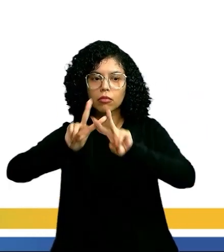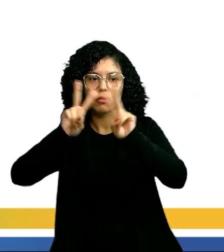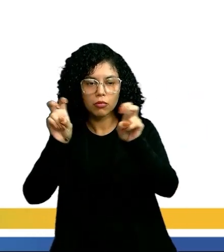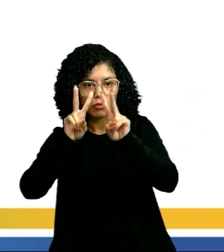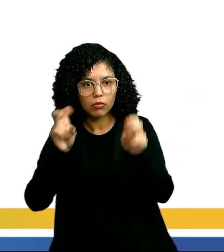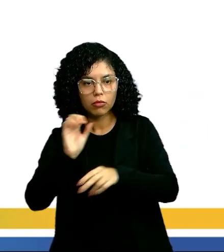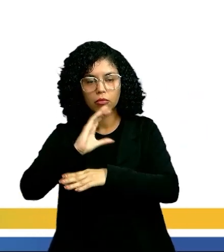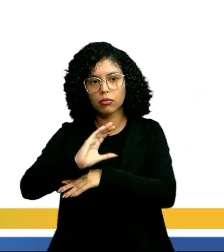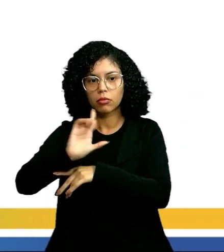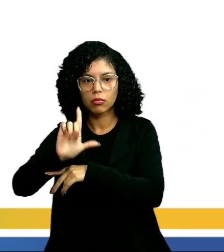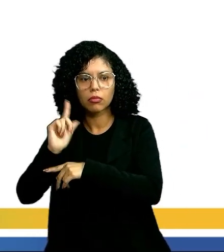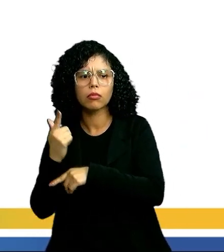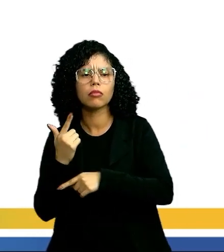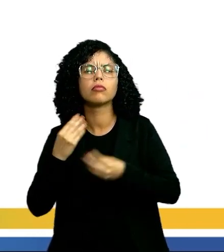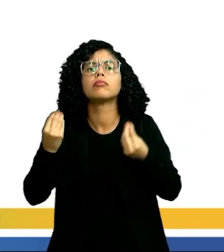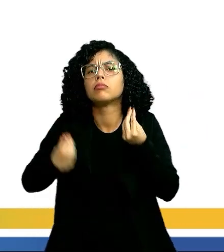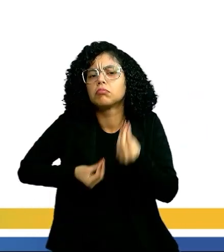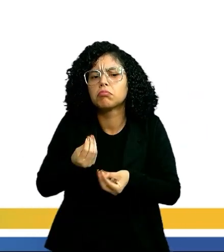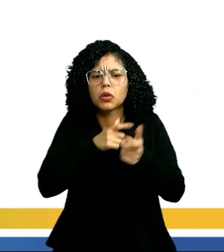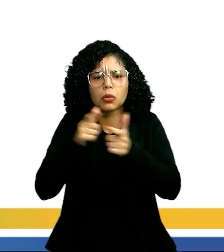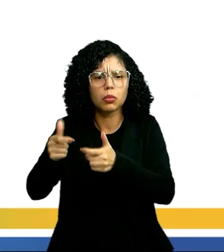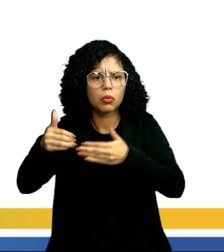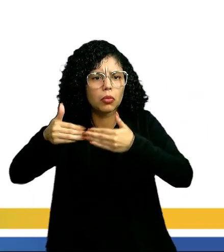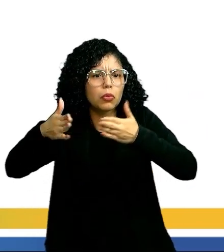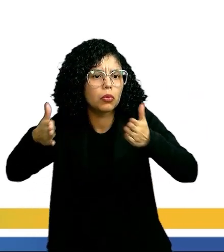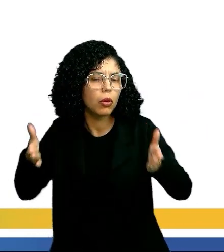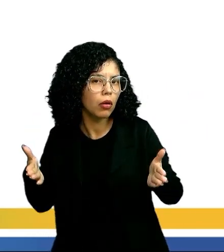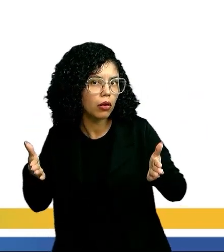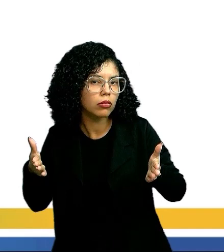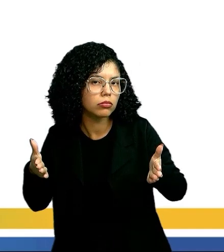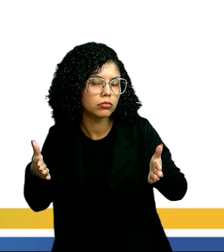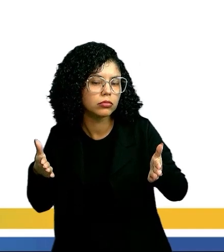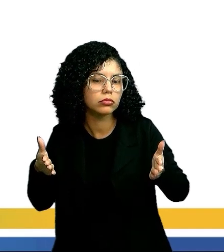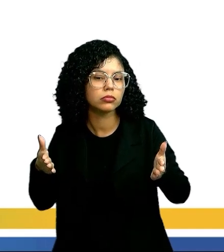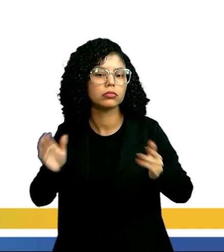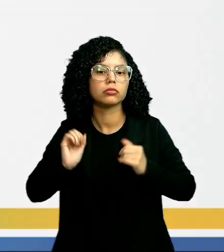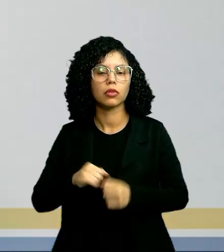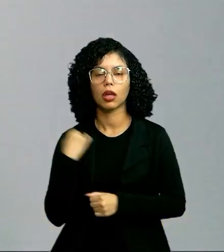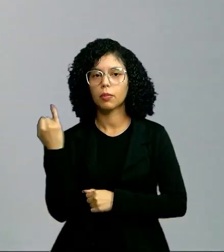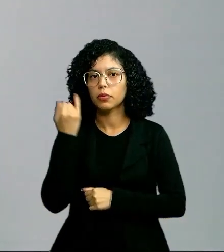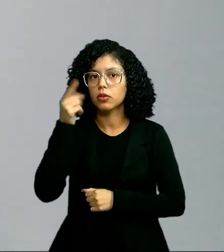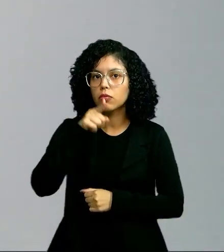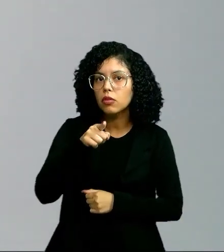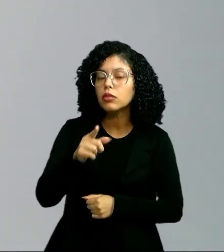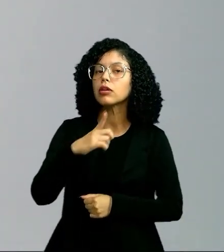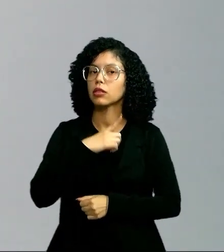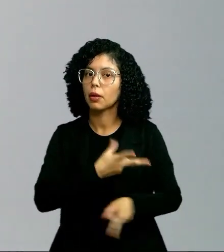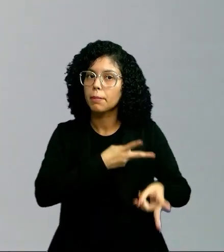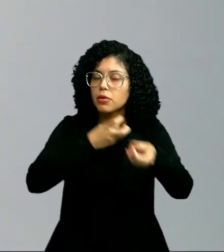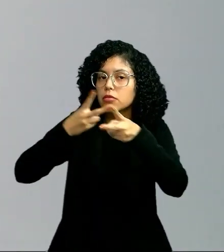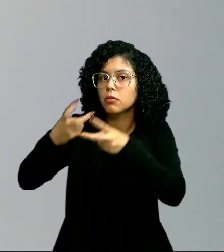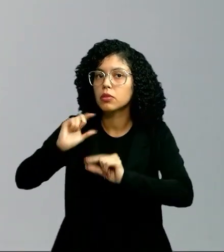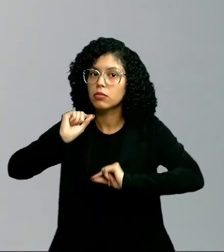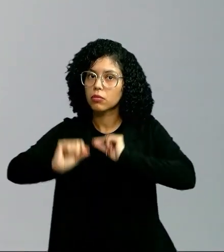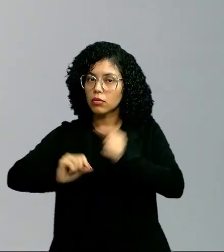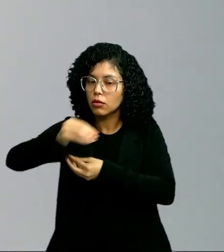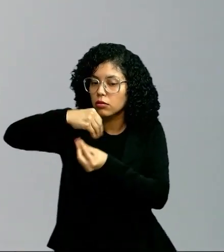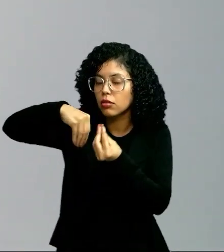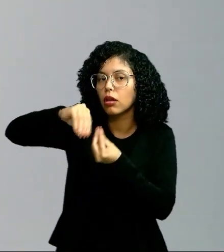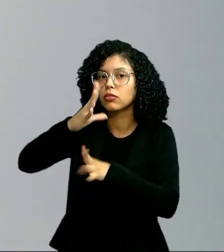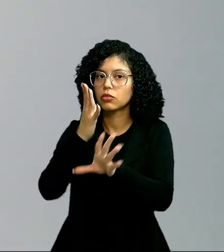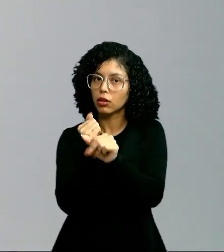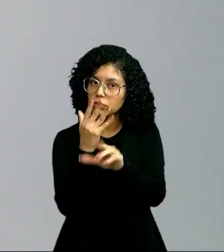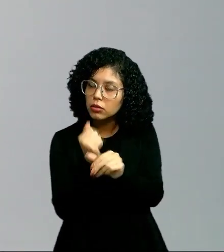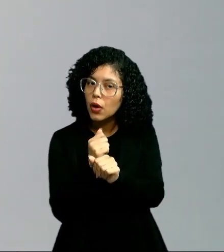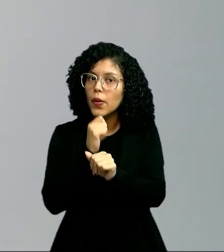átomo de HCl, onde é que ele vai entrar na parte aberta da molécula. Aí é importante que você tenha percebido que nas reações de